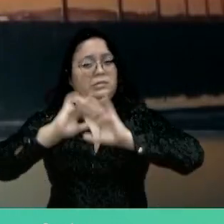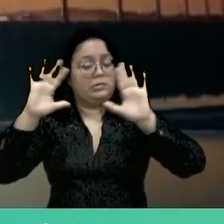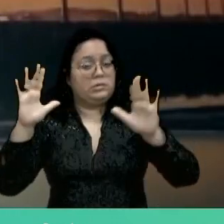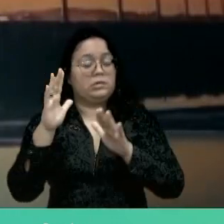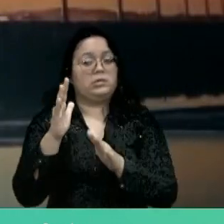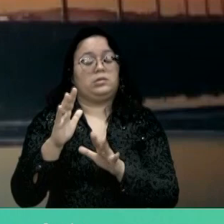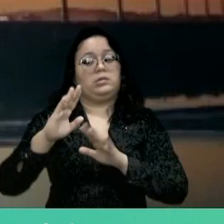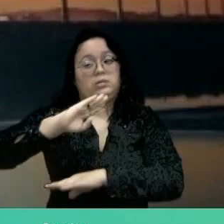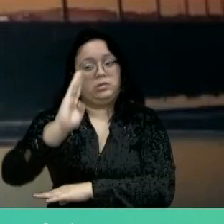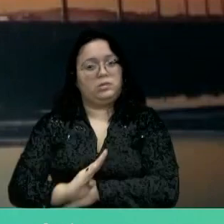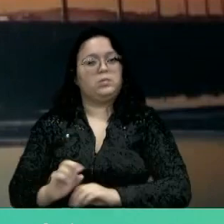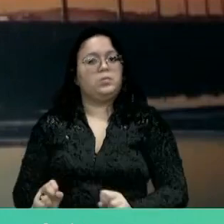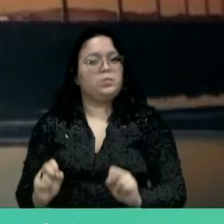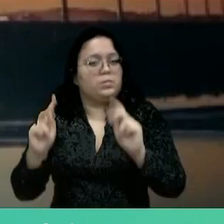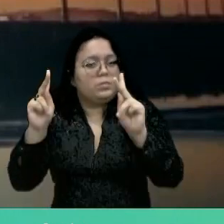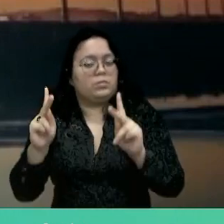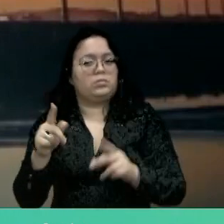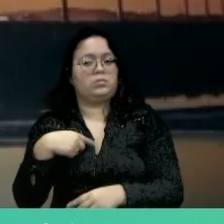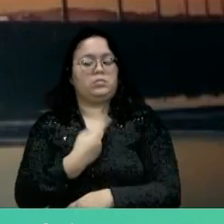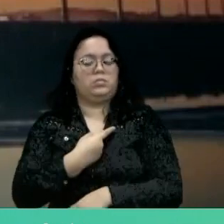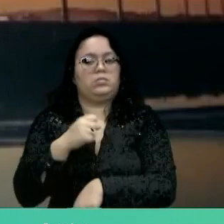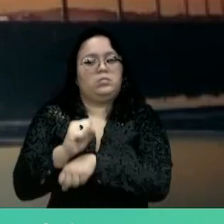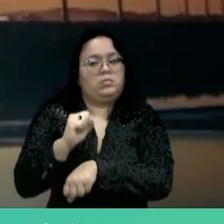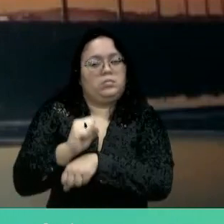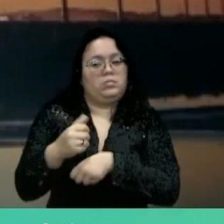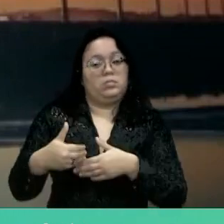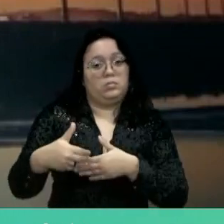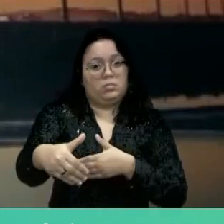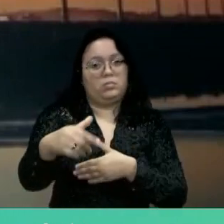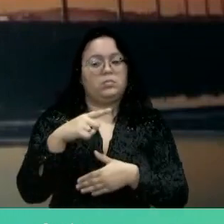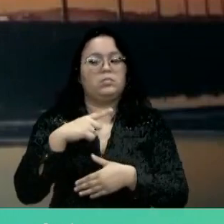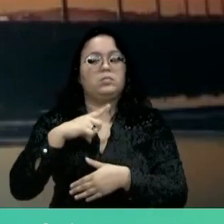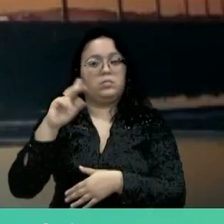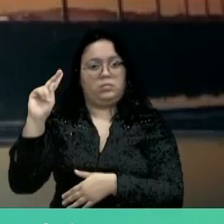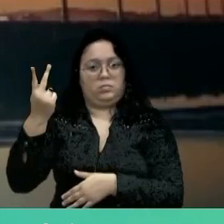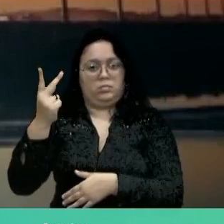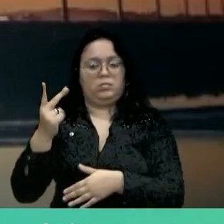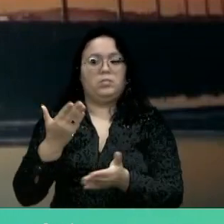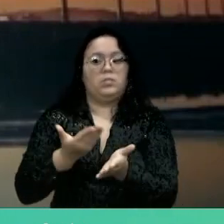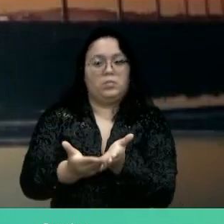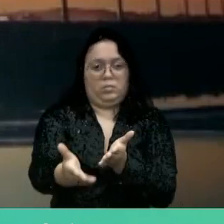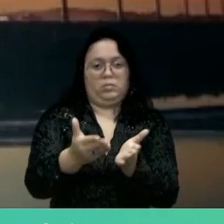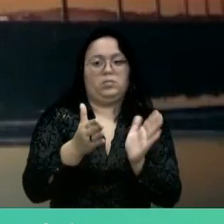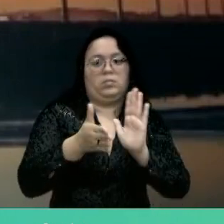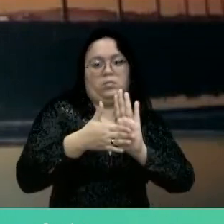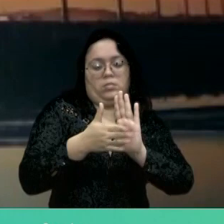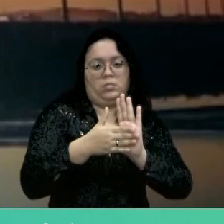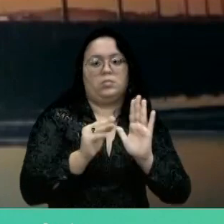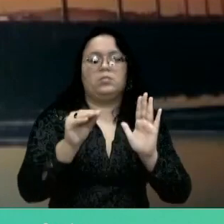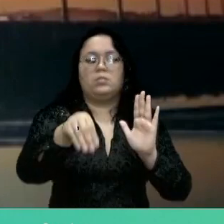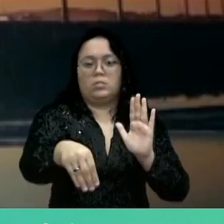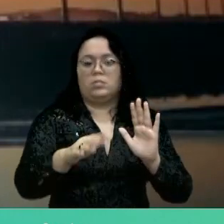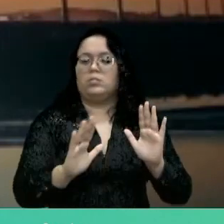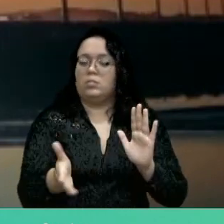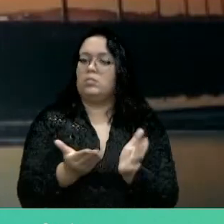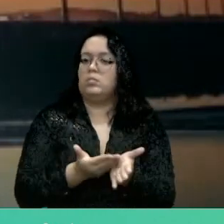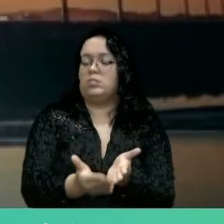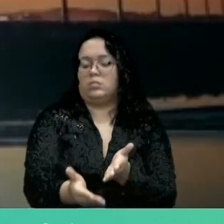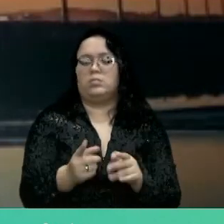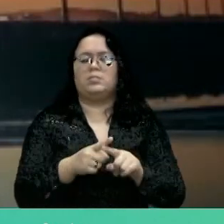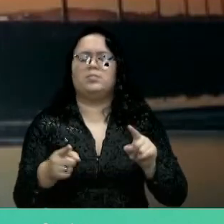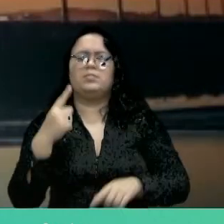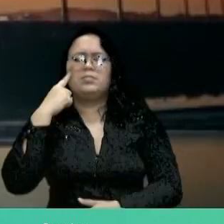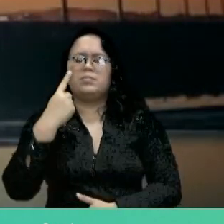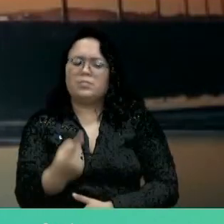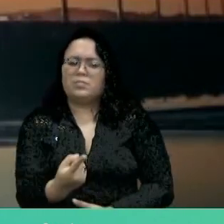pronto, inclusive nós tivemos recentemente o lançamento de uma planta de hidrogênio aí no estado, né, a Unigel. Então,